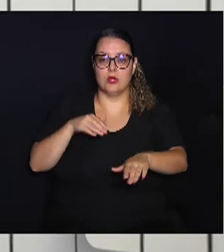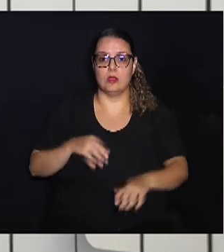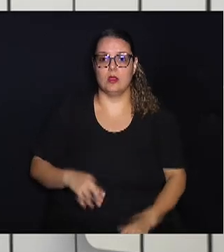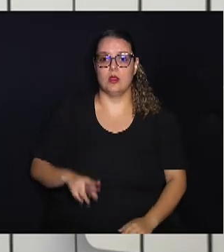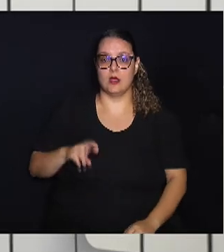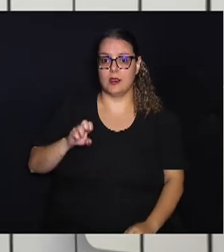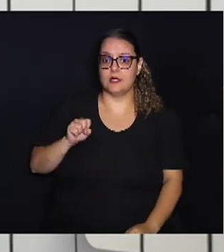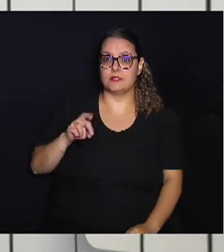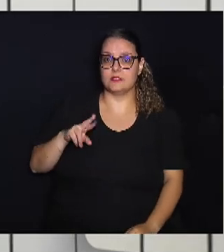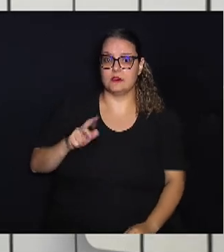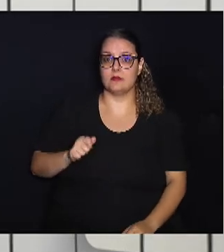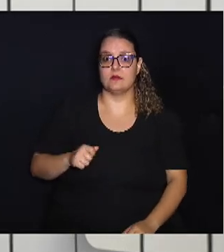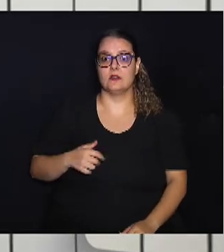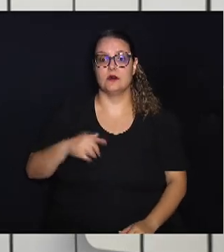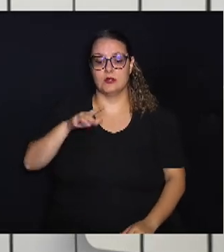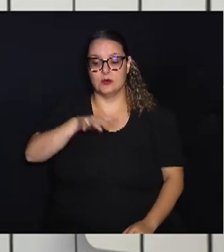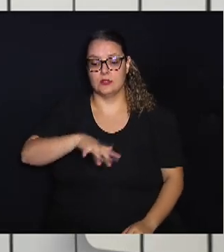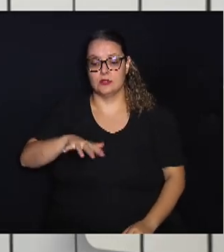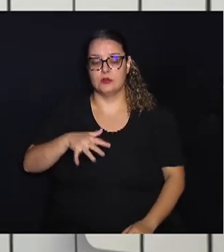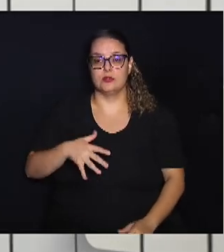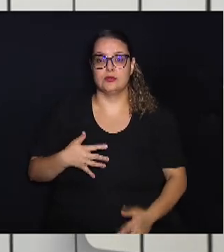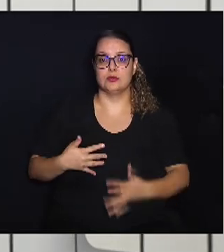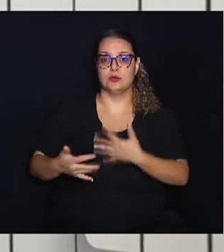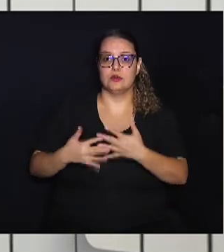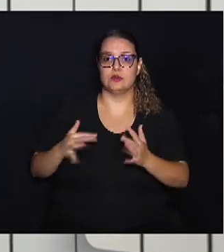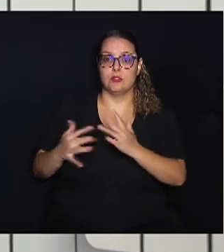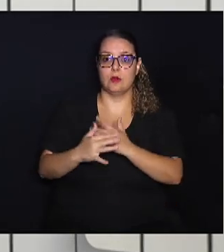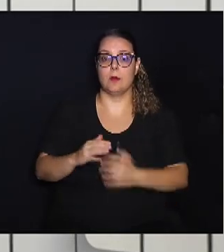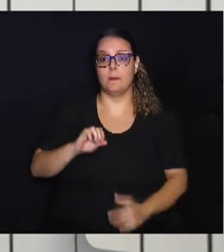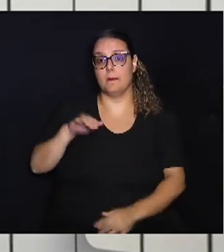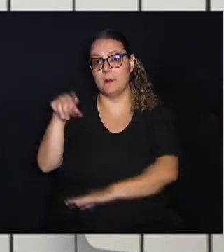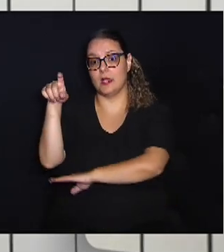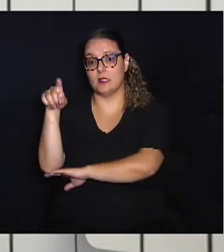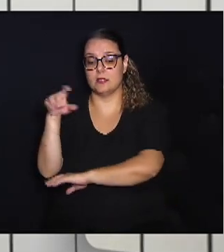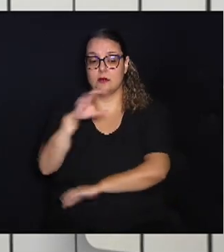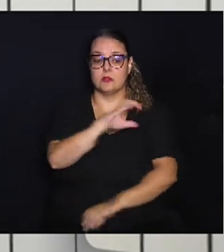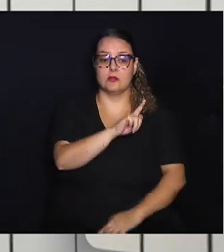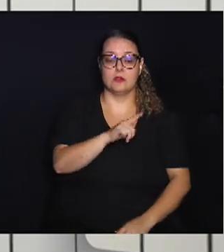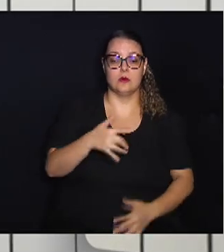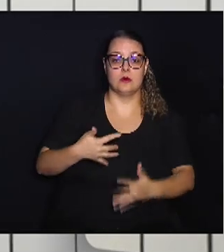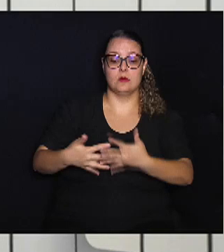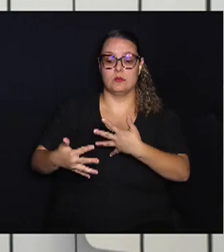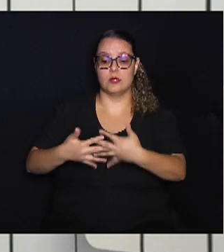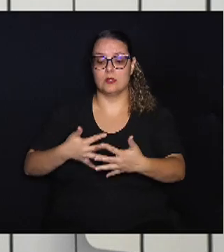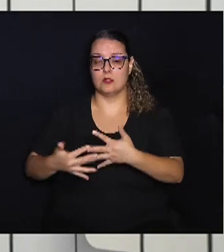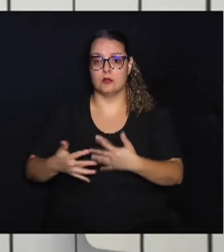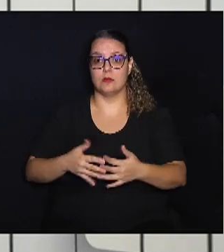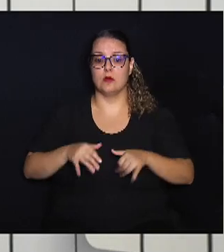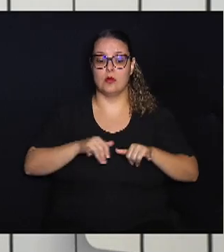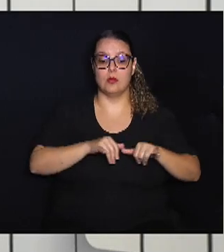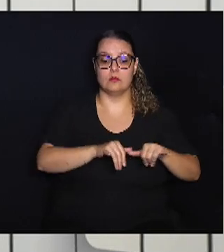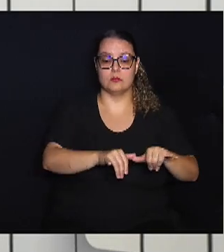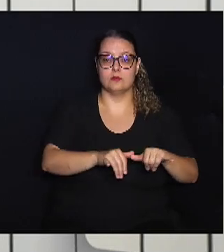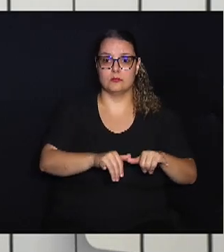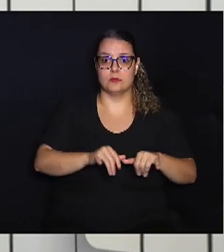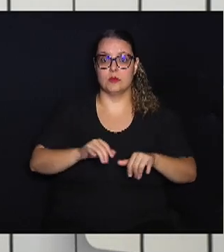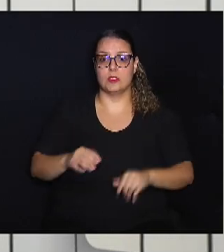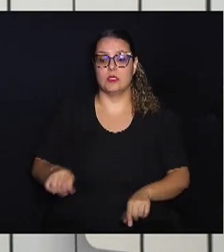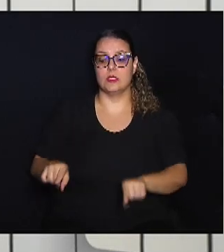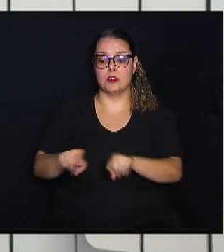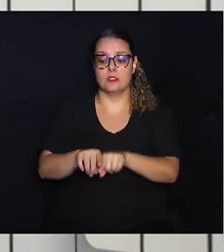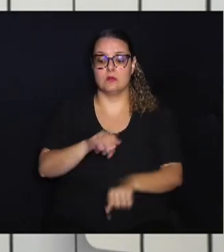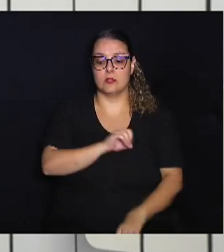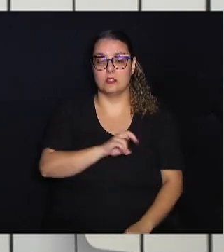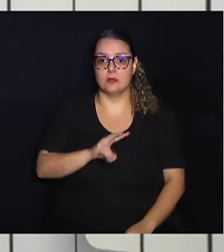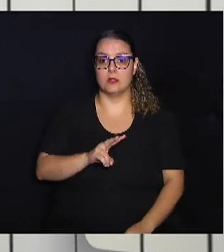principais terminais urbanos. O de Barão, Campo Grande, Terminal Central, Mercado e Ouro Verde.